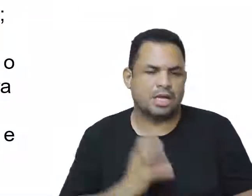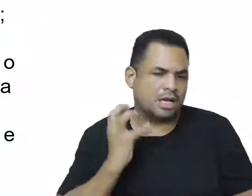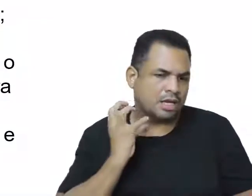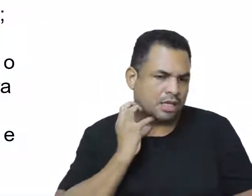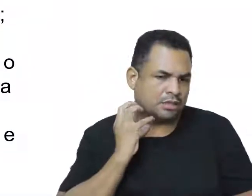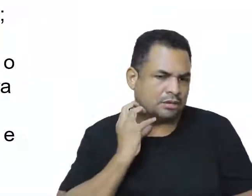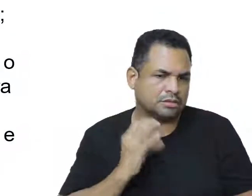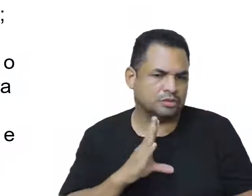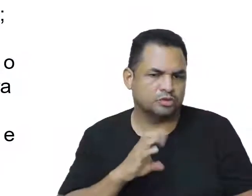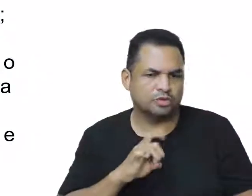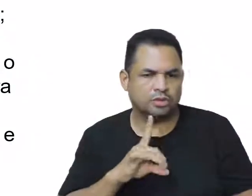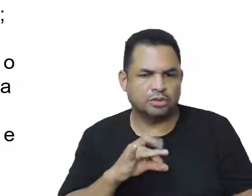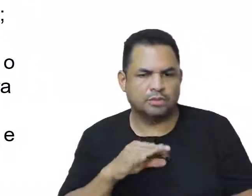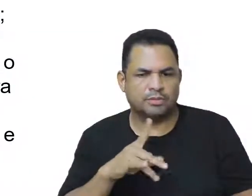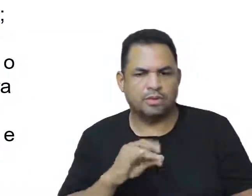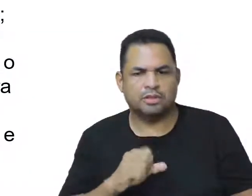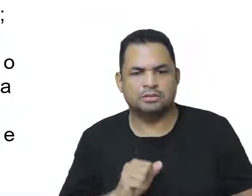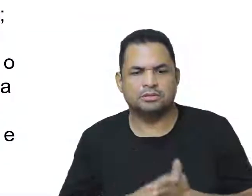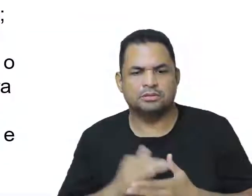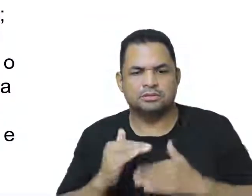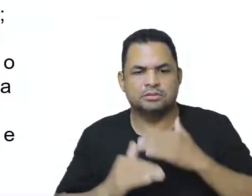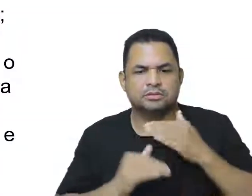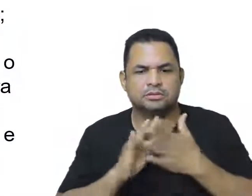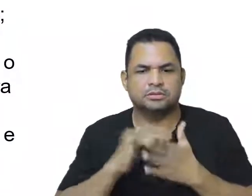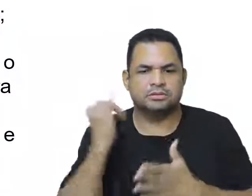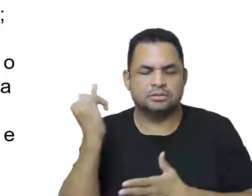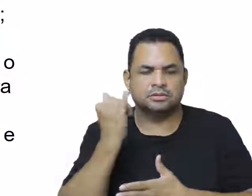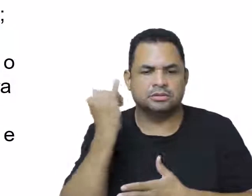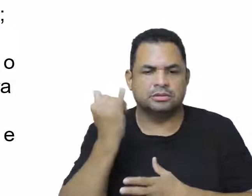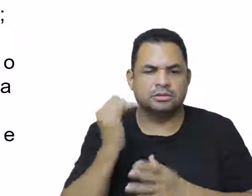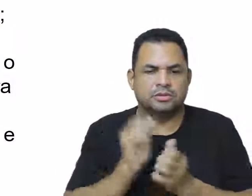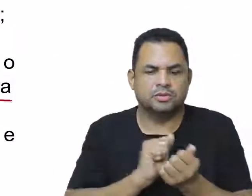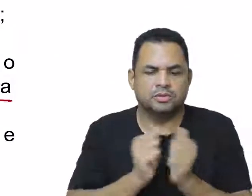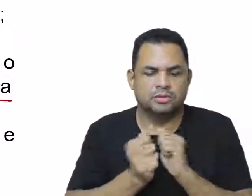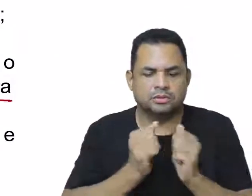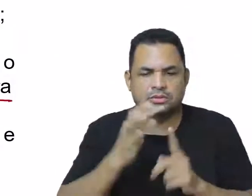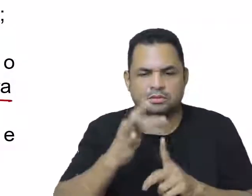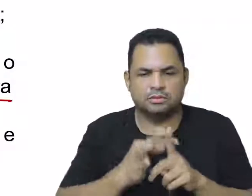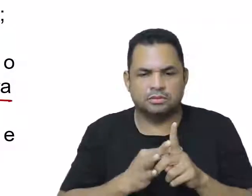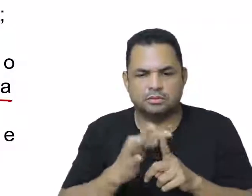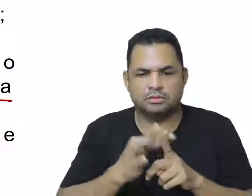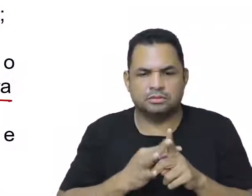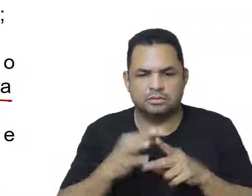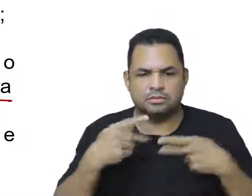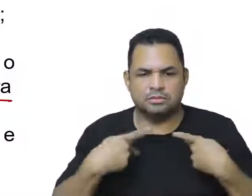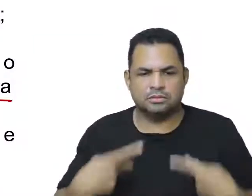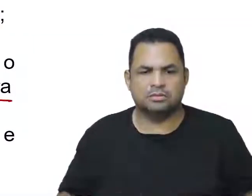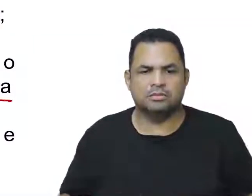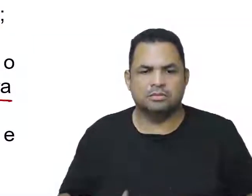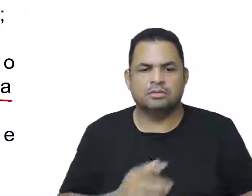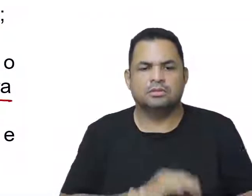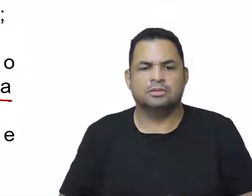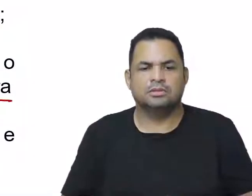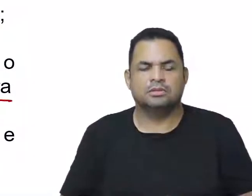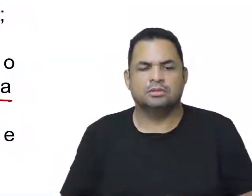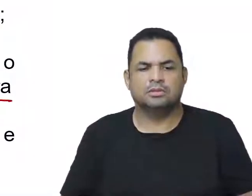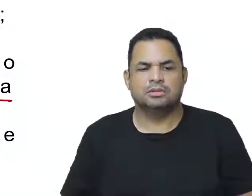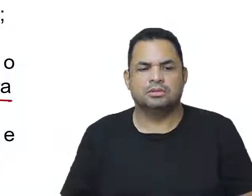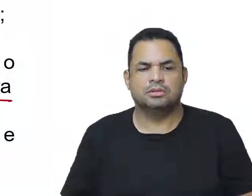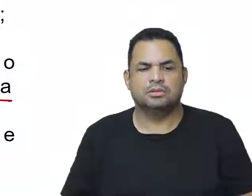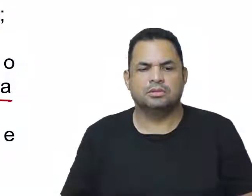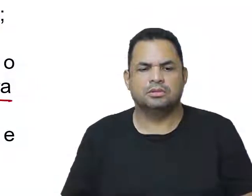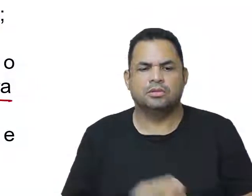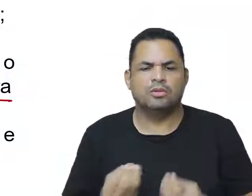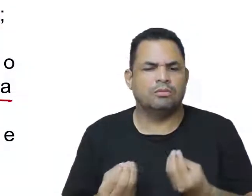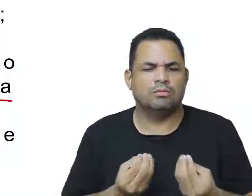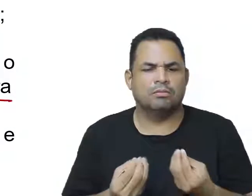Glândulas sudoríparas, que desempenham o papel importante também na regulação da temperatura corpórea. Como